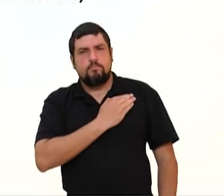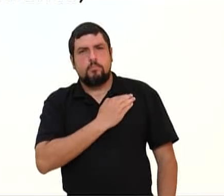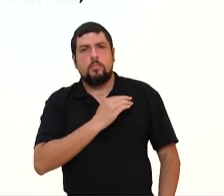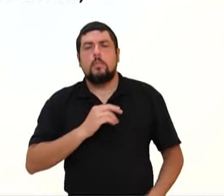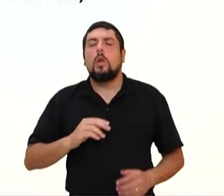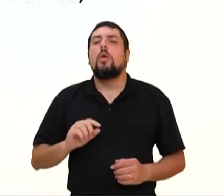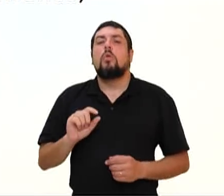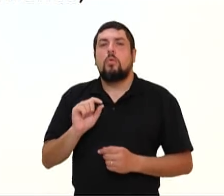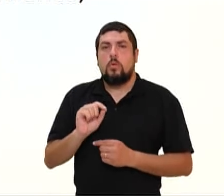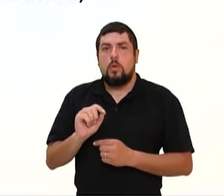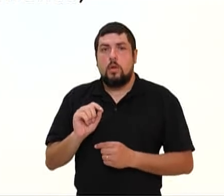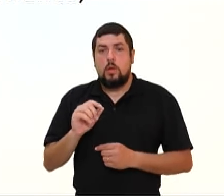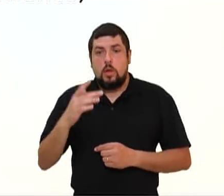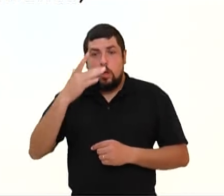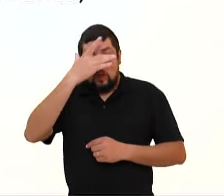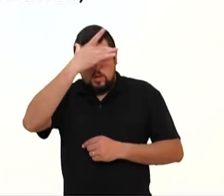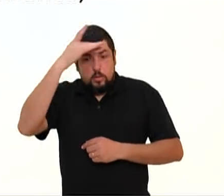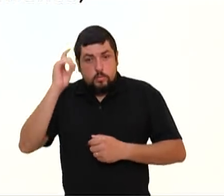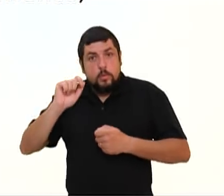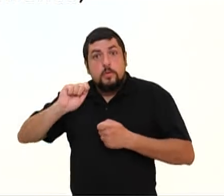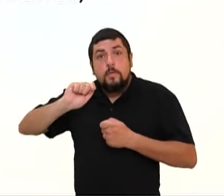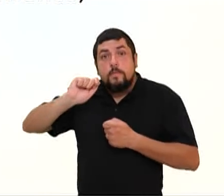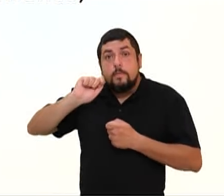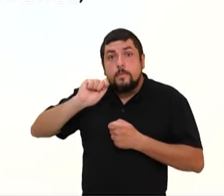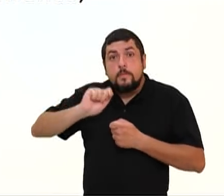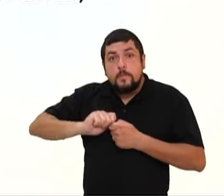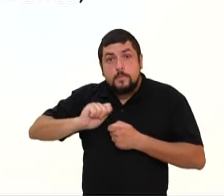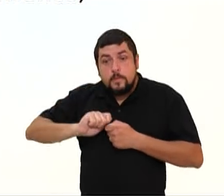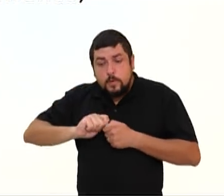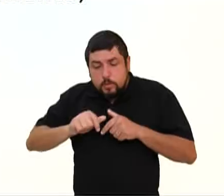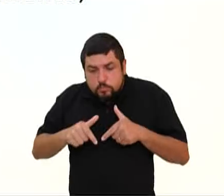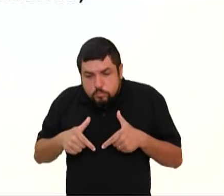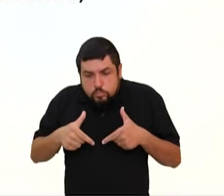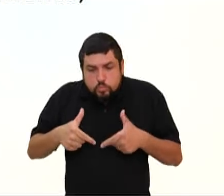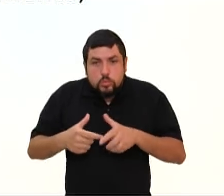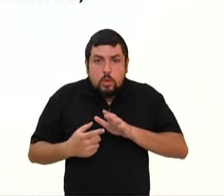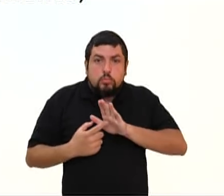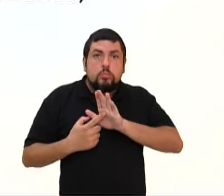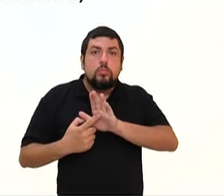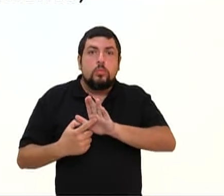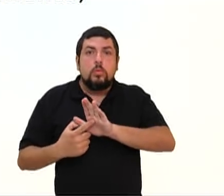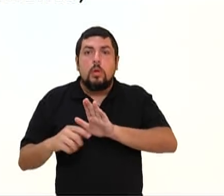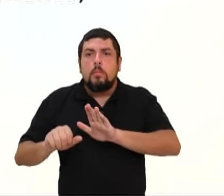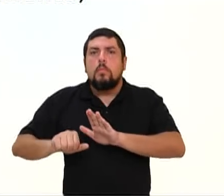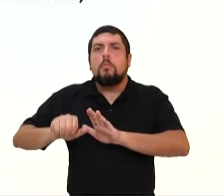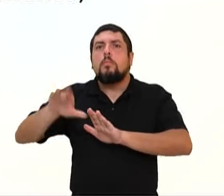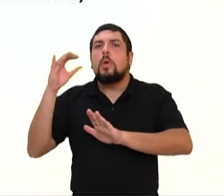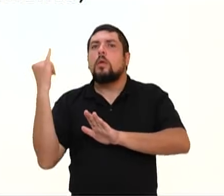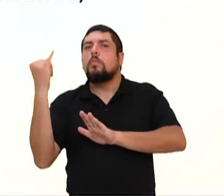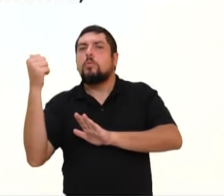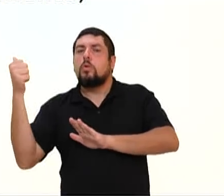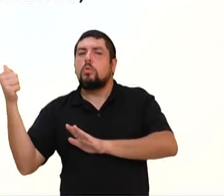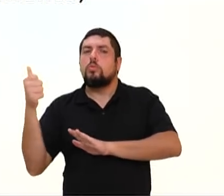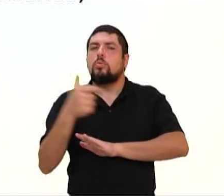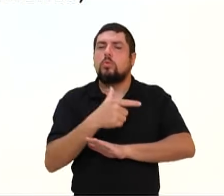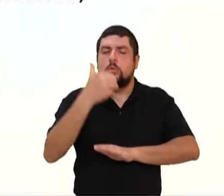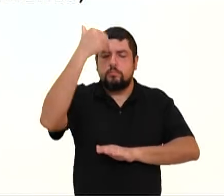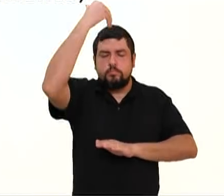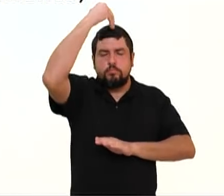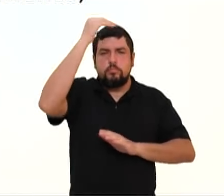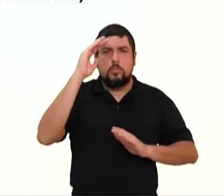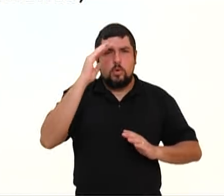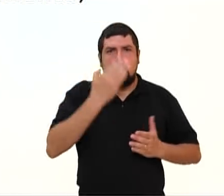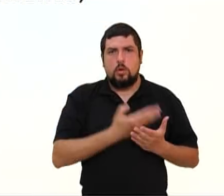faz é mais importante do que aquilo que ela acredita. O costume correto é mais importante do que o